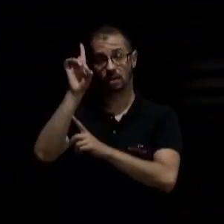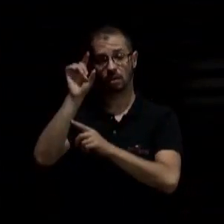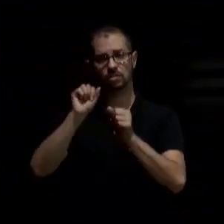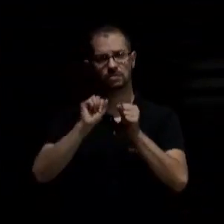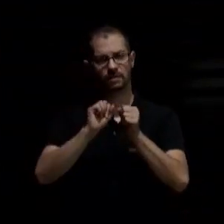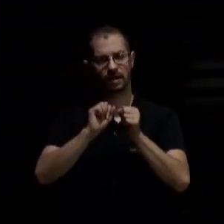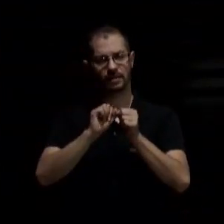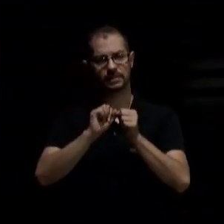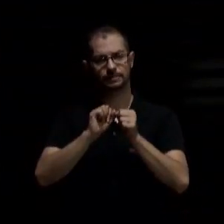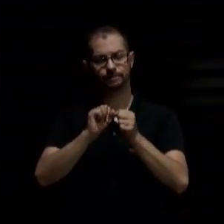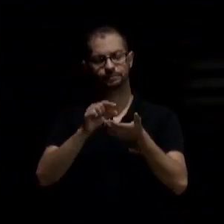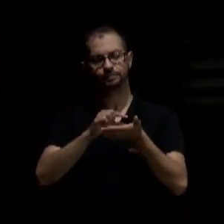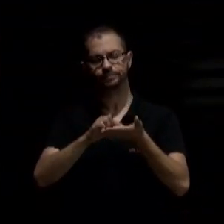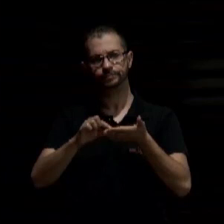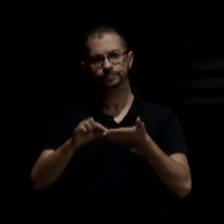no versículo